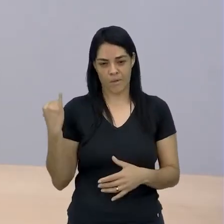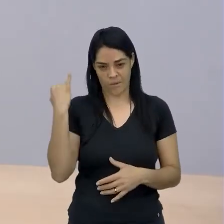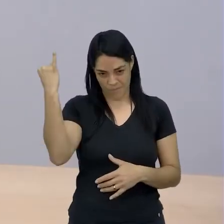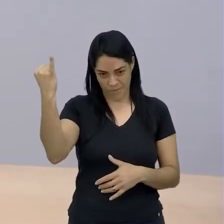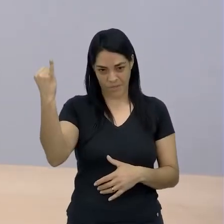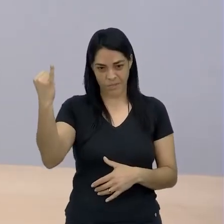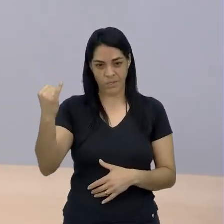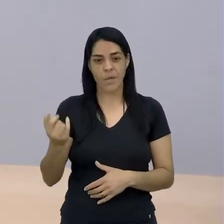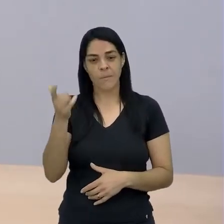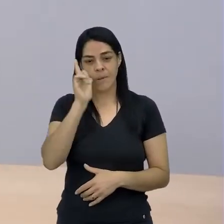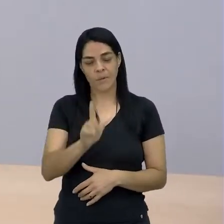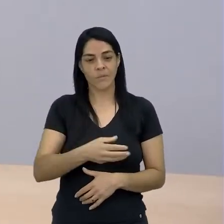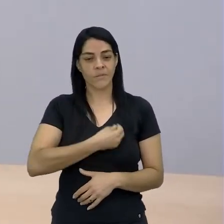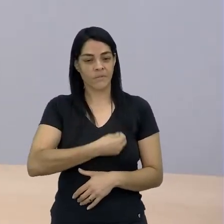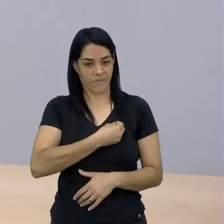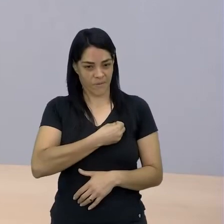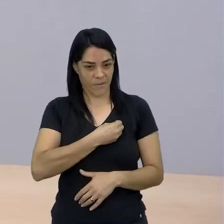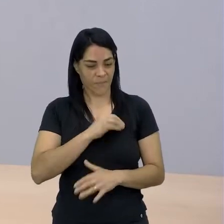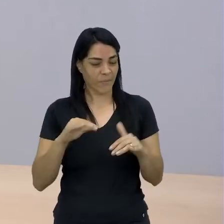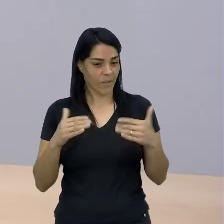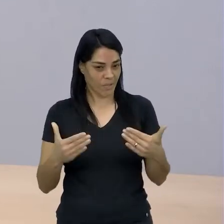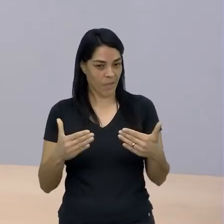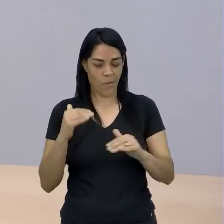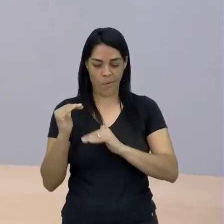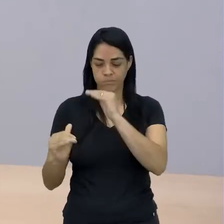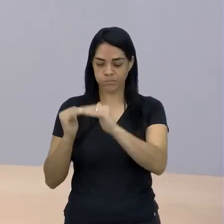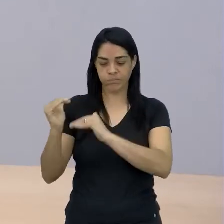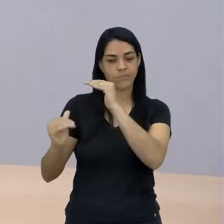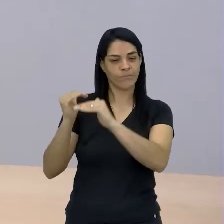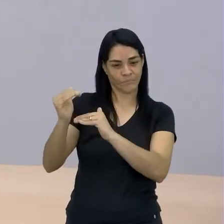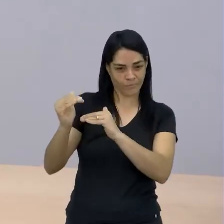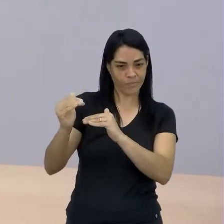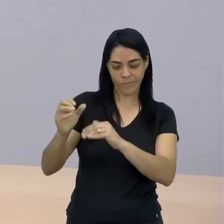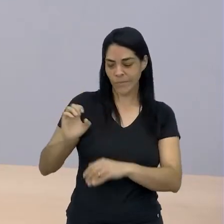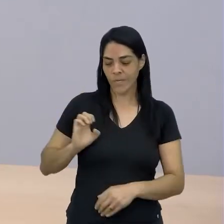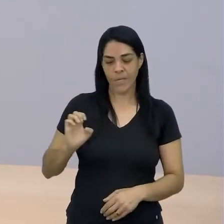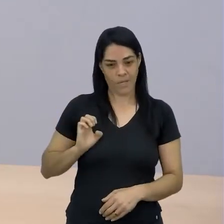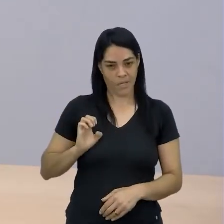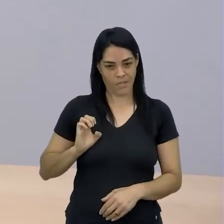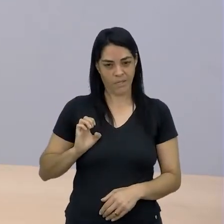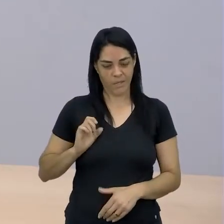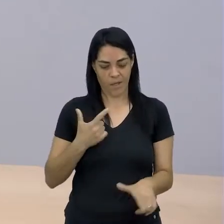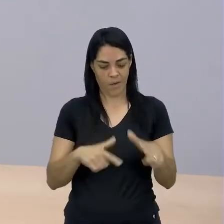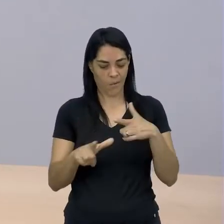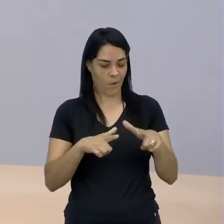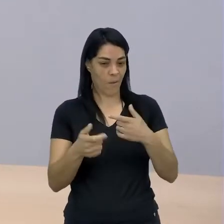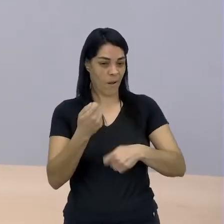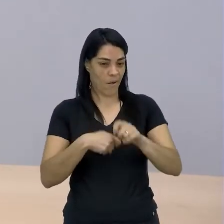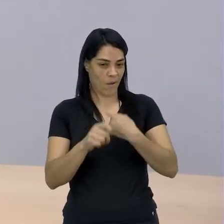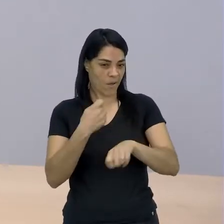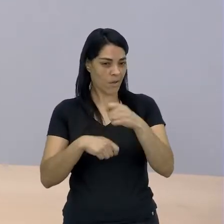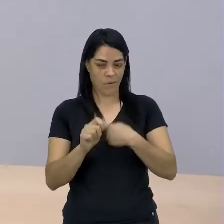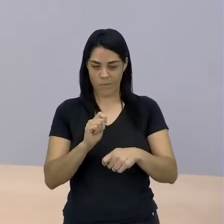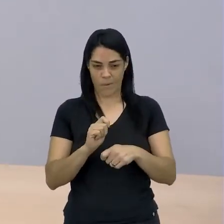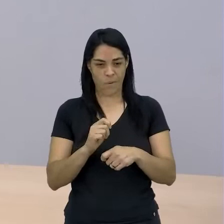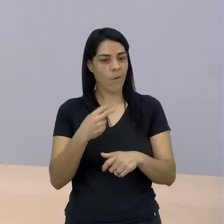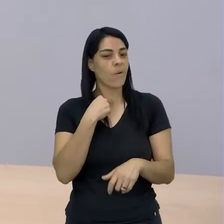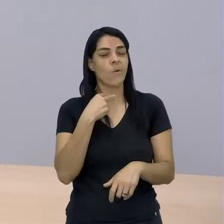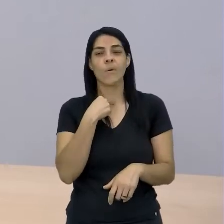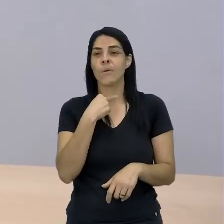sobrevivência. Agora, essa produção de riqueza, essa atividade econômica, ela não pode